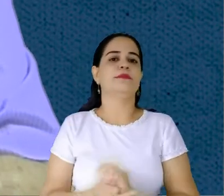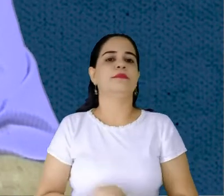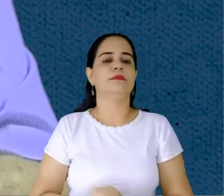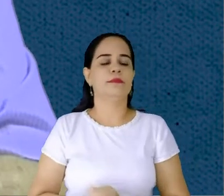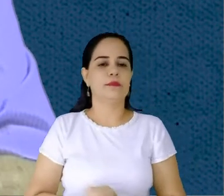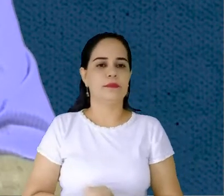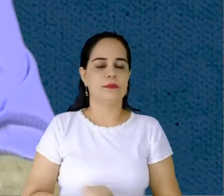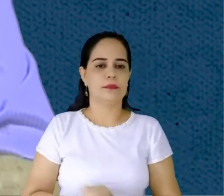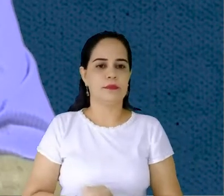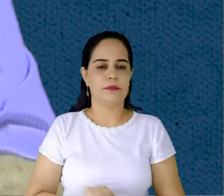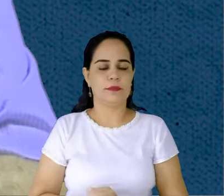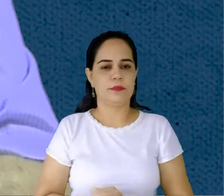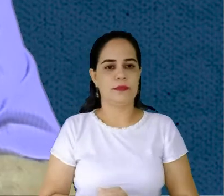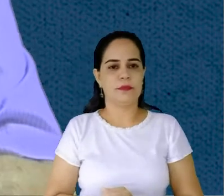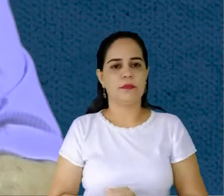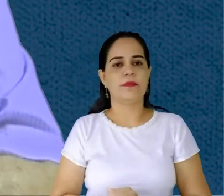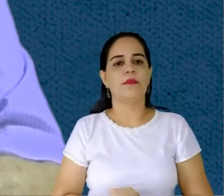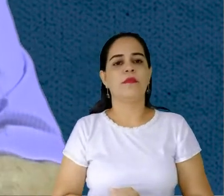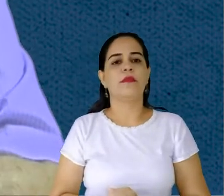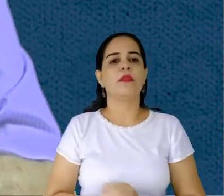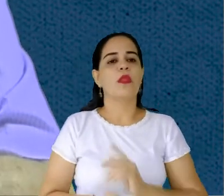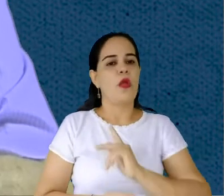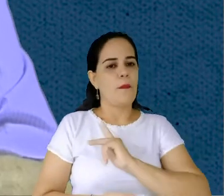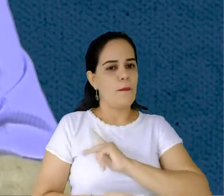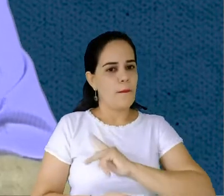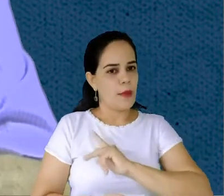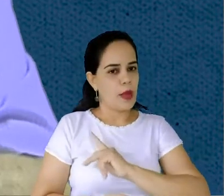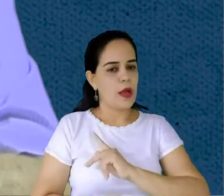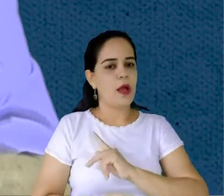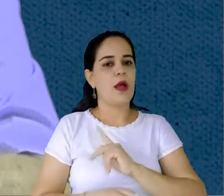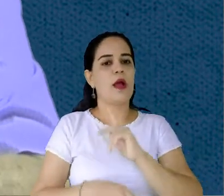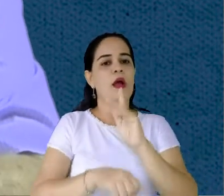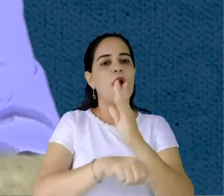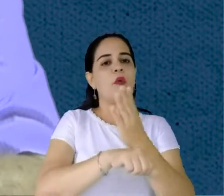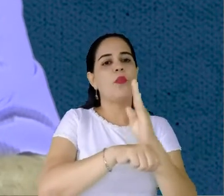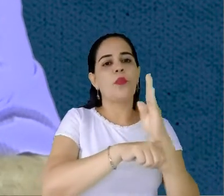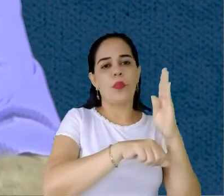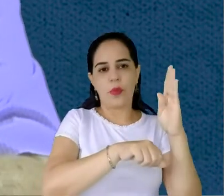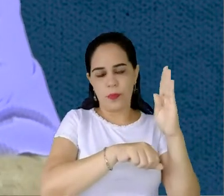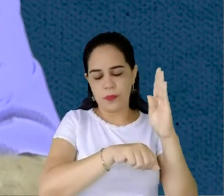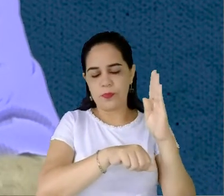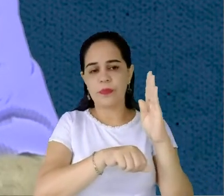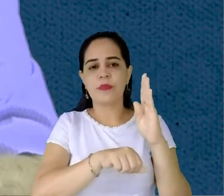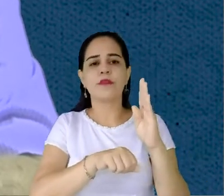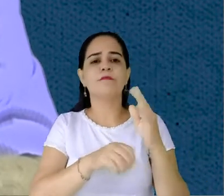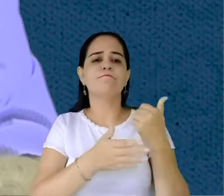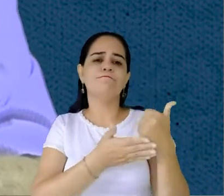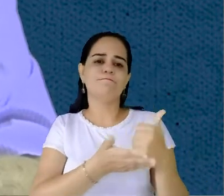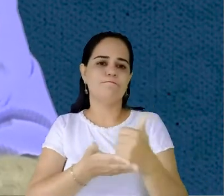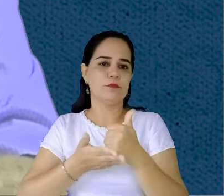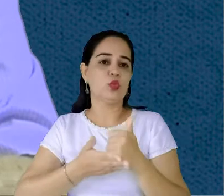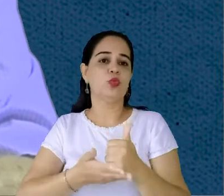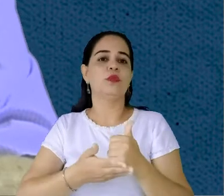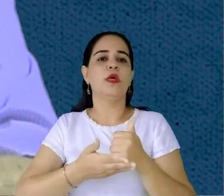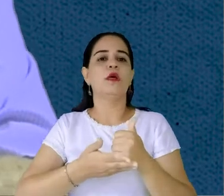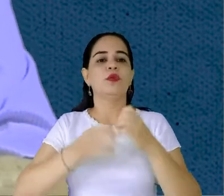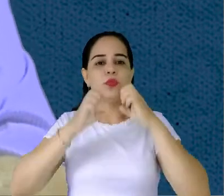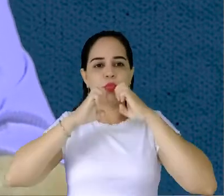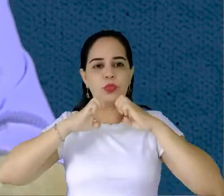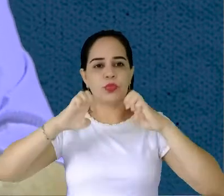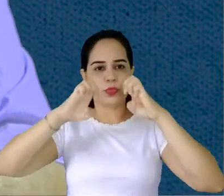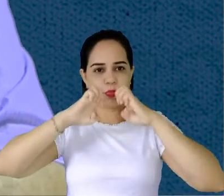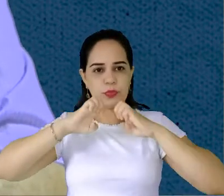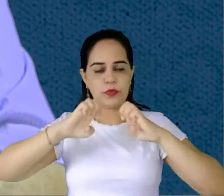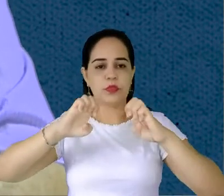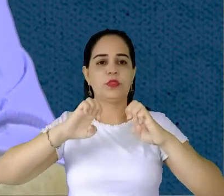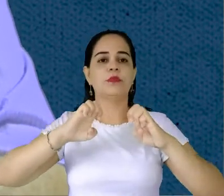para Paulo e Barnabé, que foram os grandes protagonistas desta evangelização